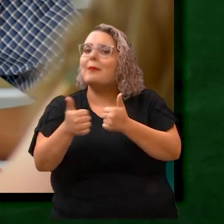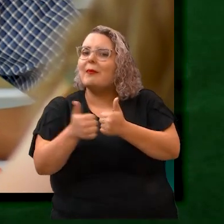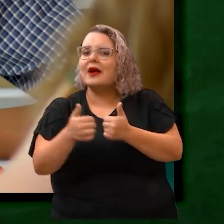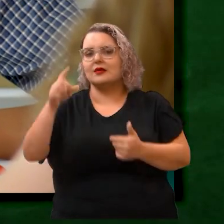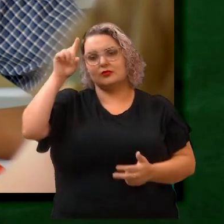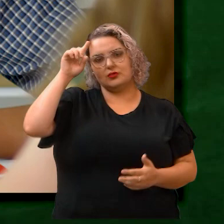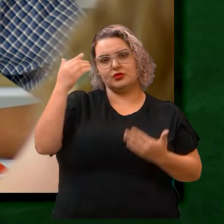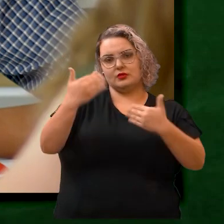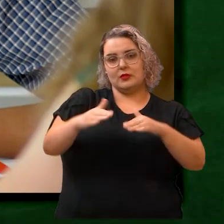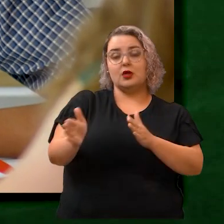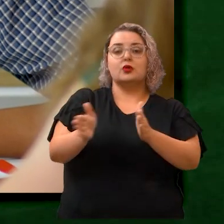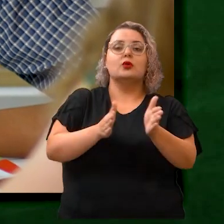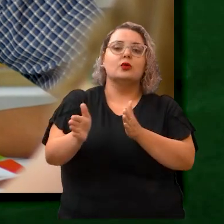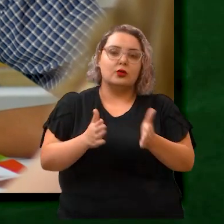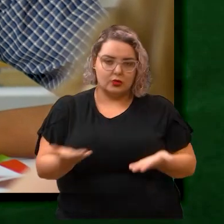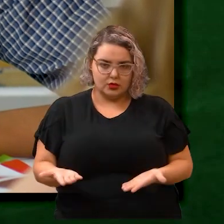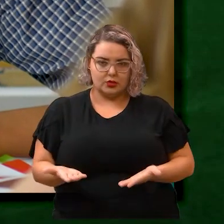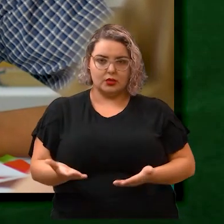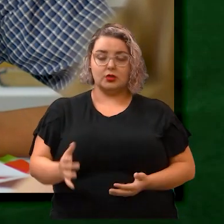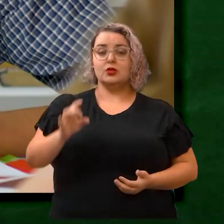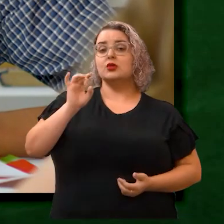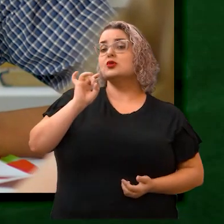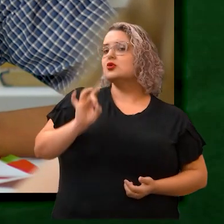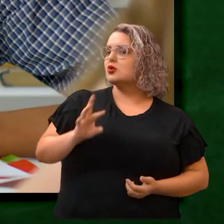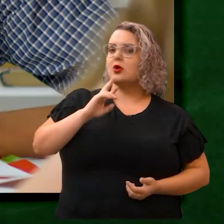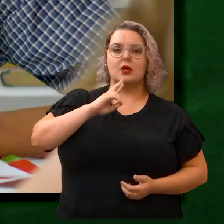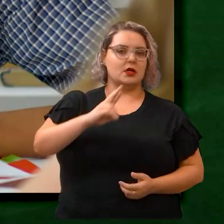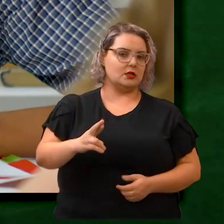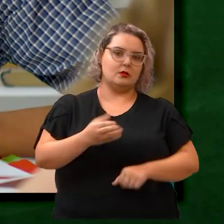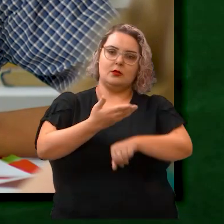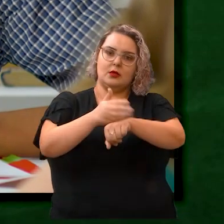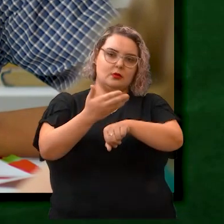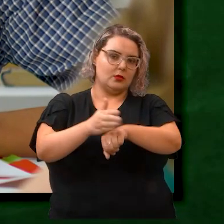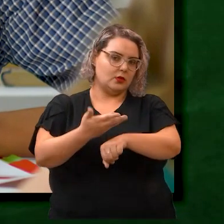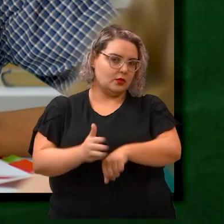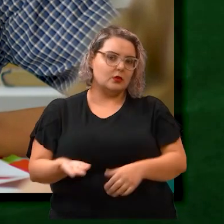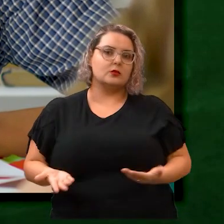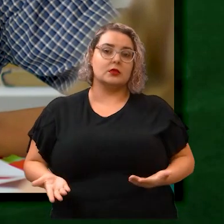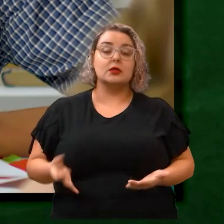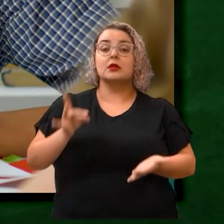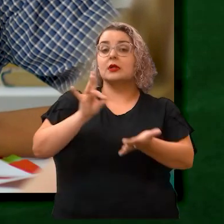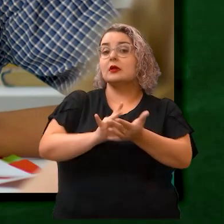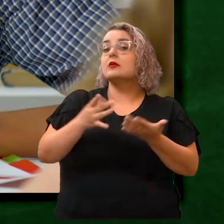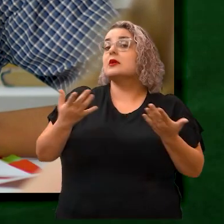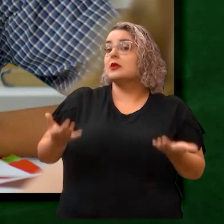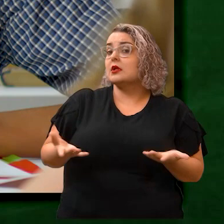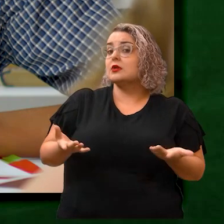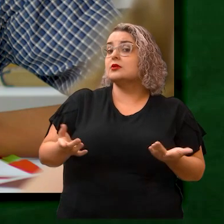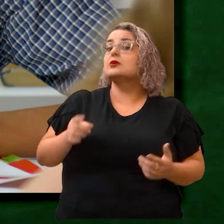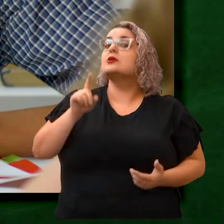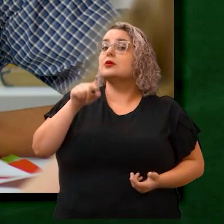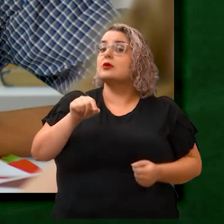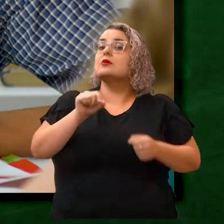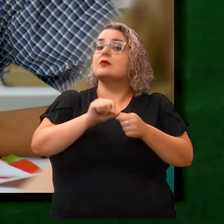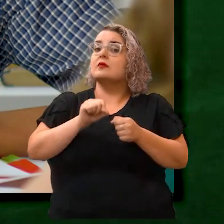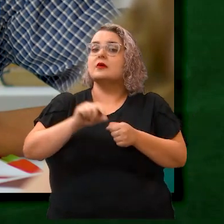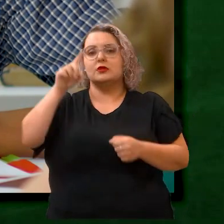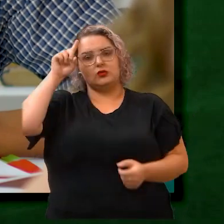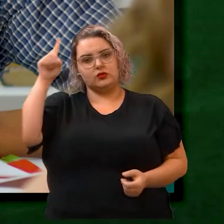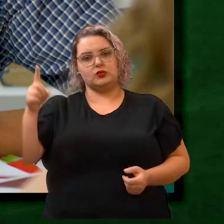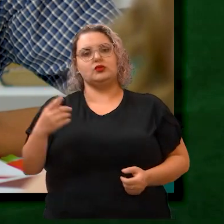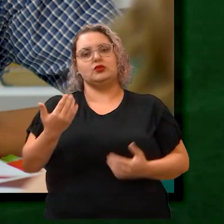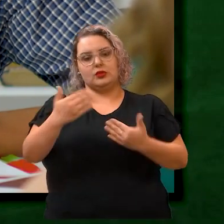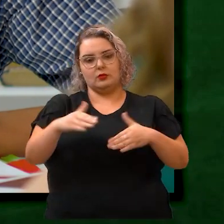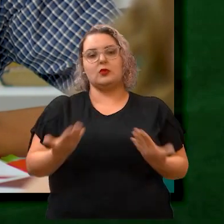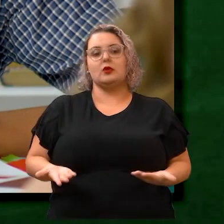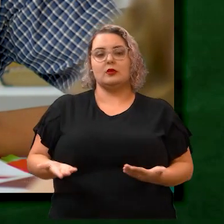de data de prova ele vai estar numa fase que só vai estar respondendo questões que na verdade o que é o que ele vai fazer no dia